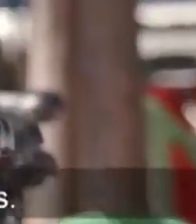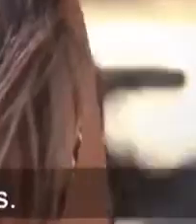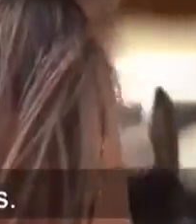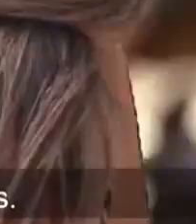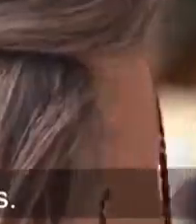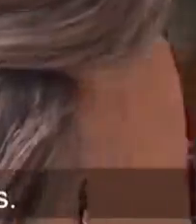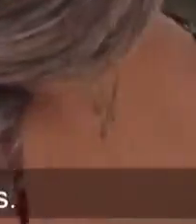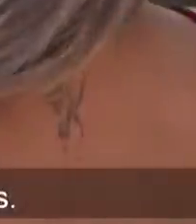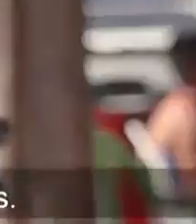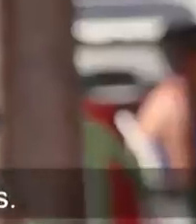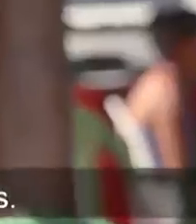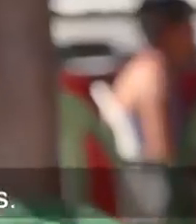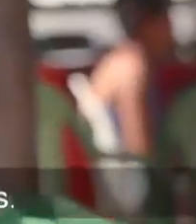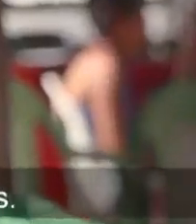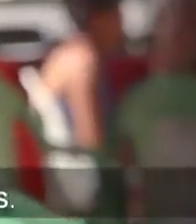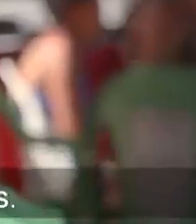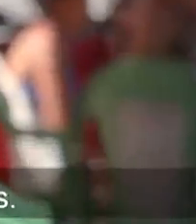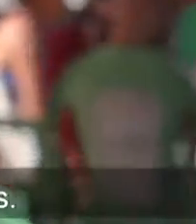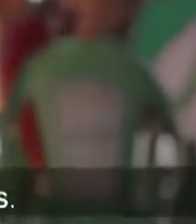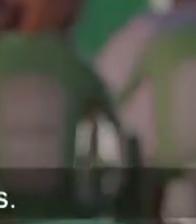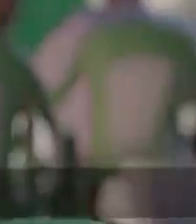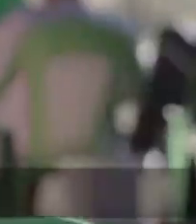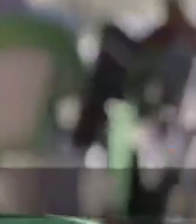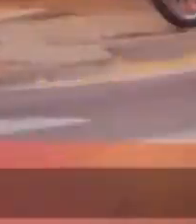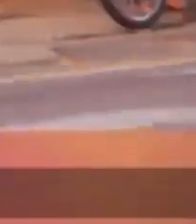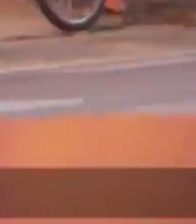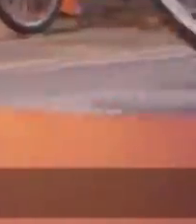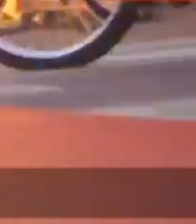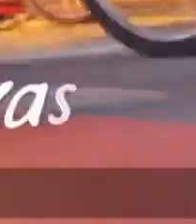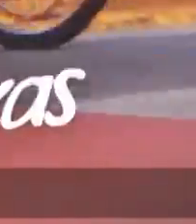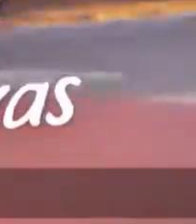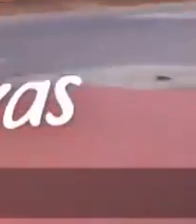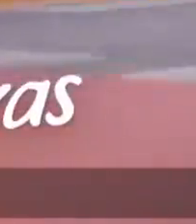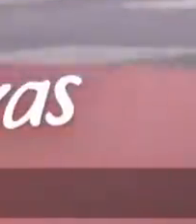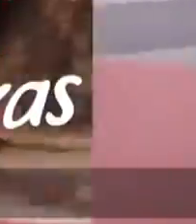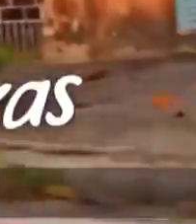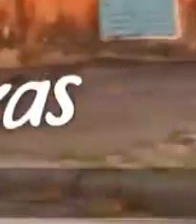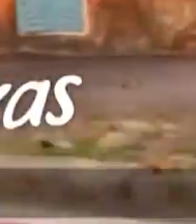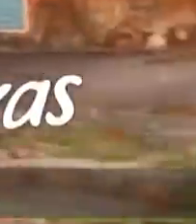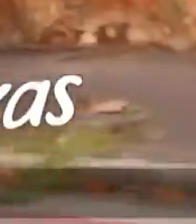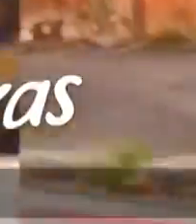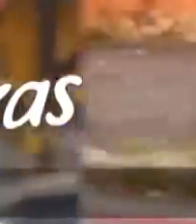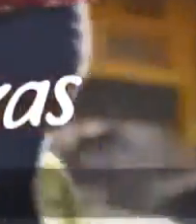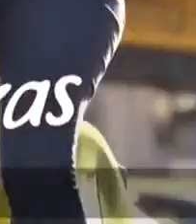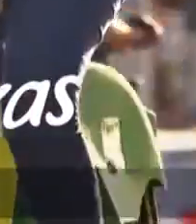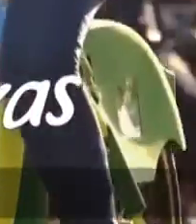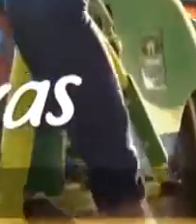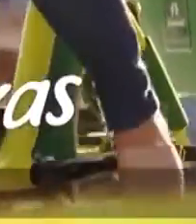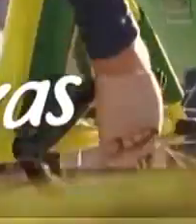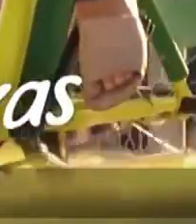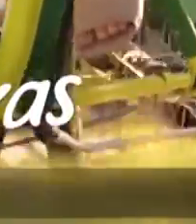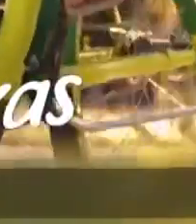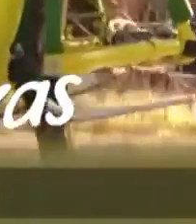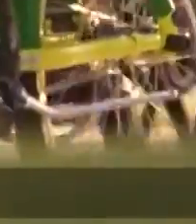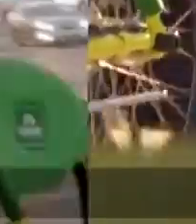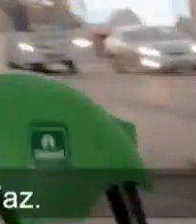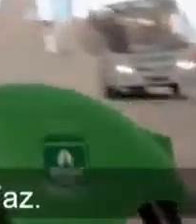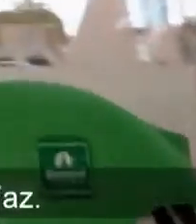Bicicletar com bicicletas mais adequadas para as mulheres. E mais ciclofaixas facilitando a mobilidade em